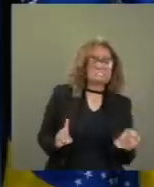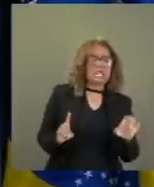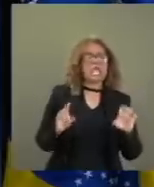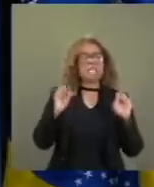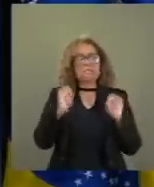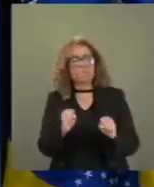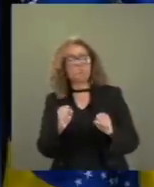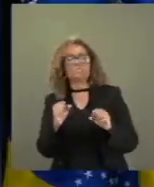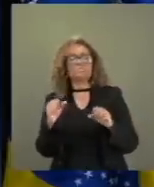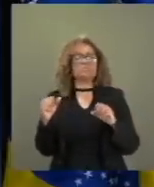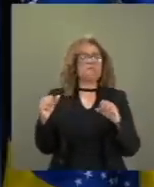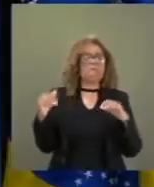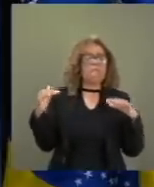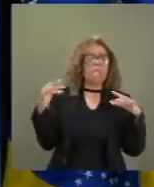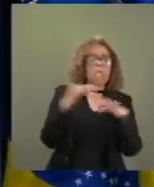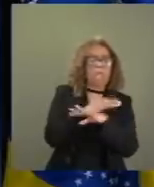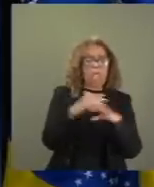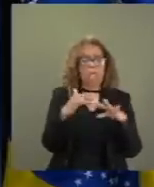Infiltrado